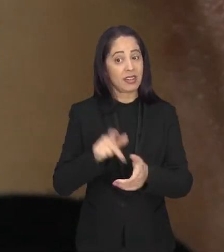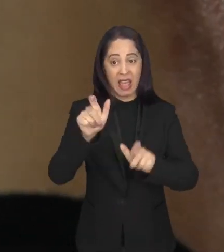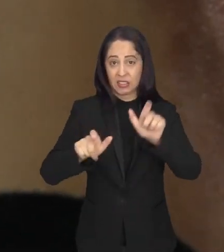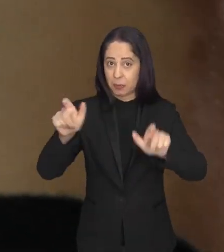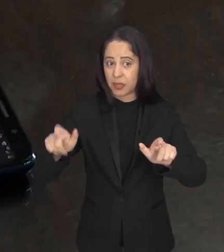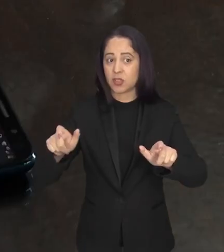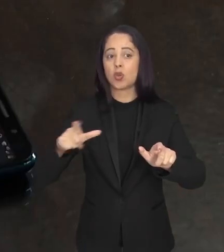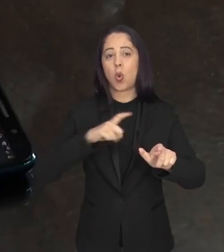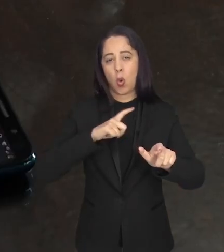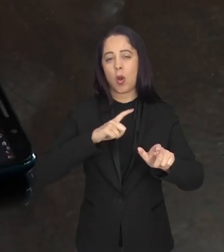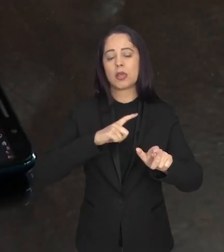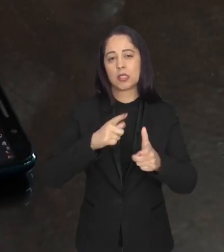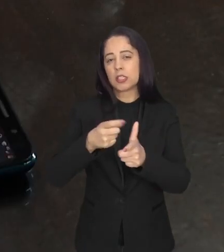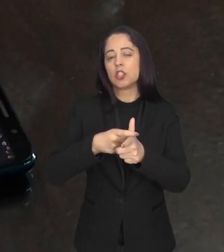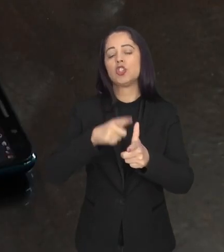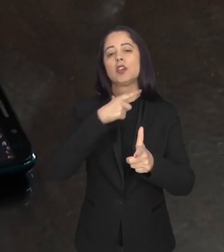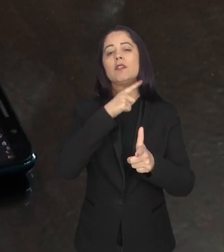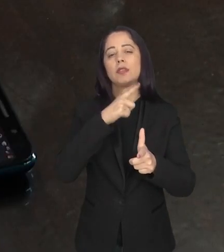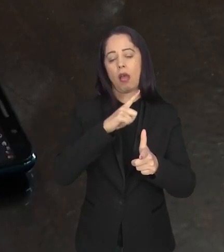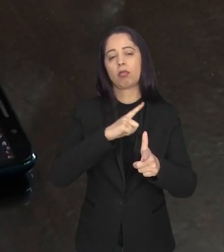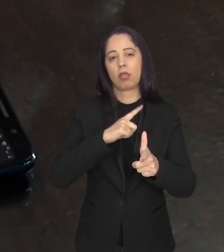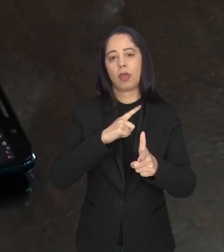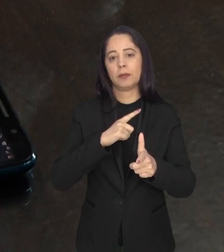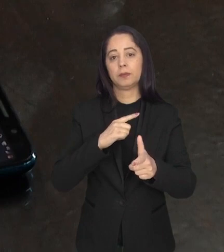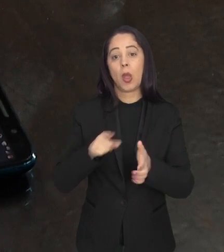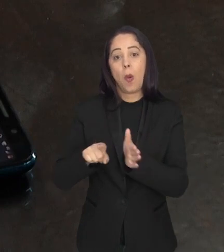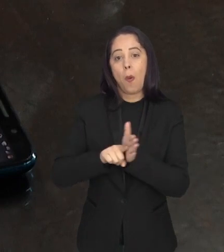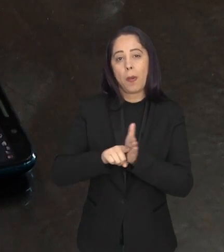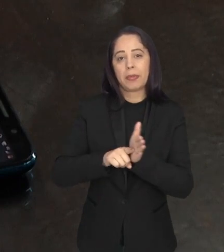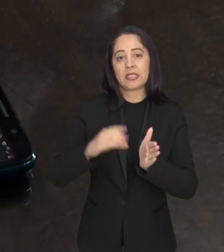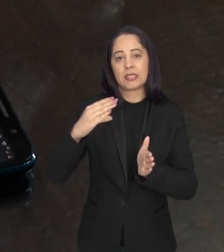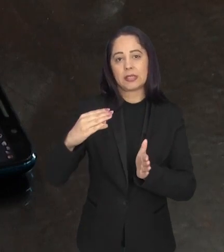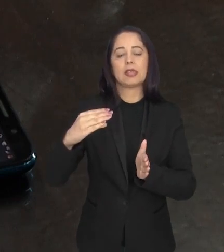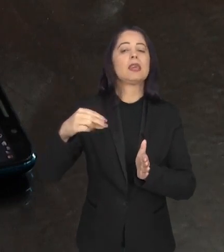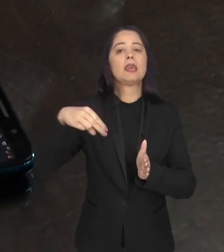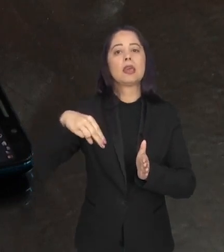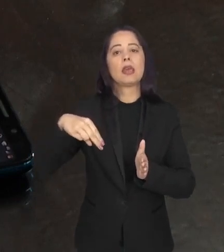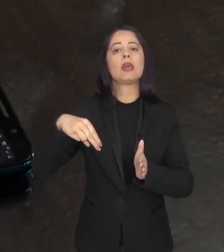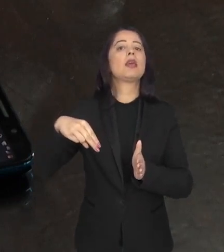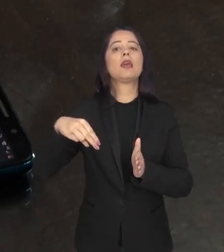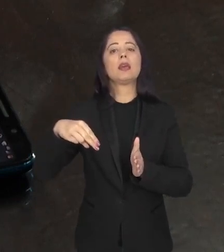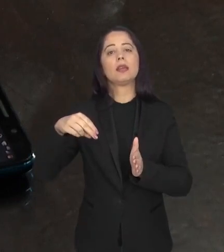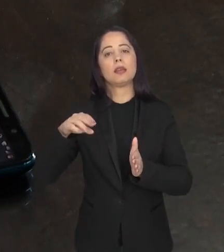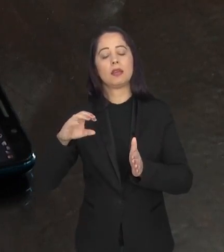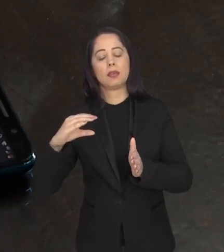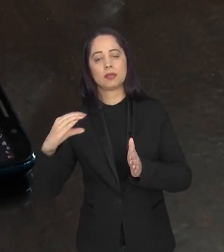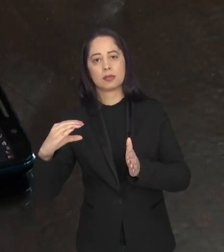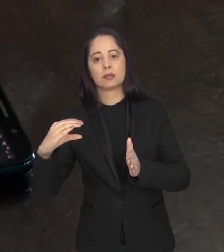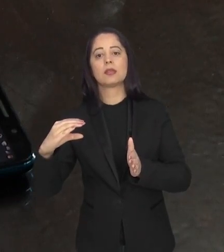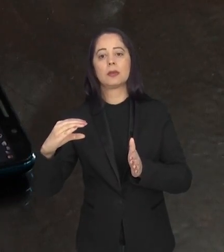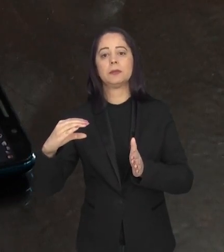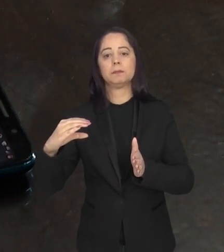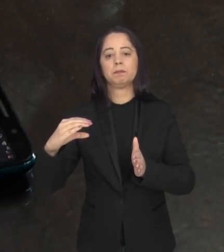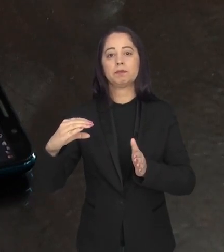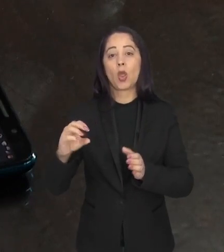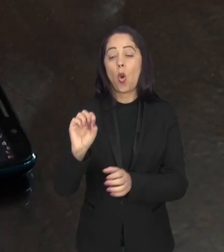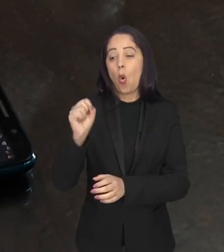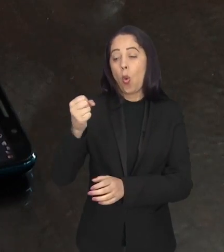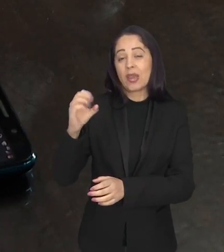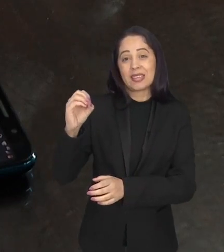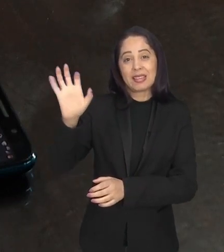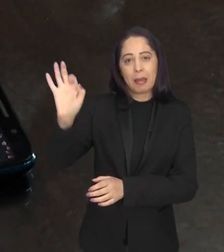contas atrasadas. Segundo uma pesquisa divulgada da Confederação Nacional do Comércio, ainda no primeiro semestre,